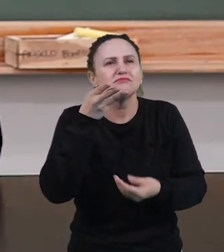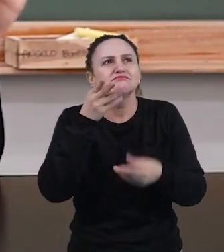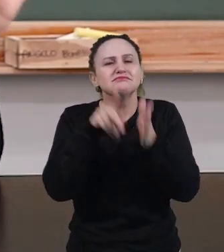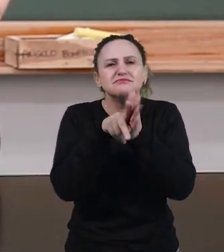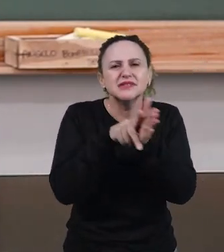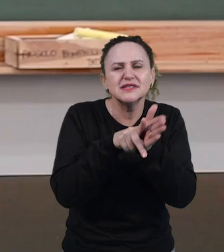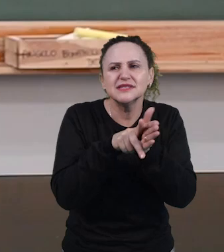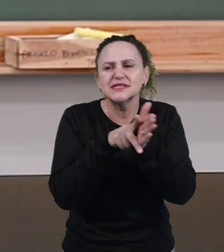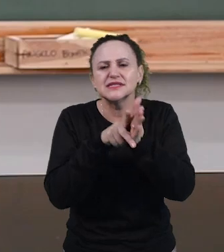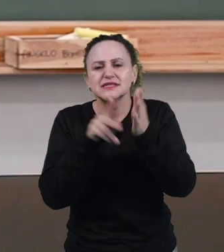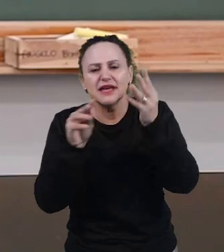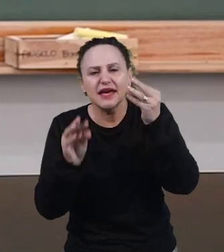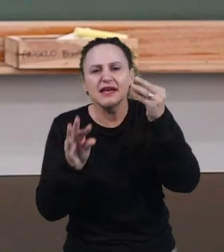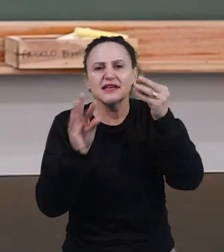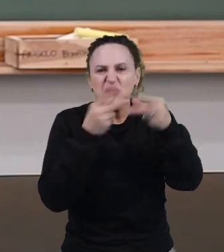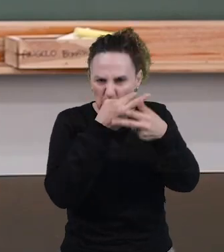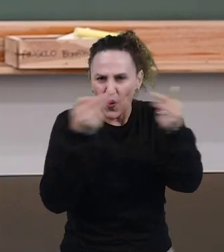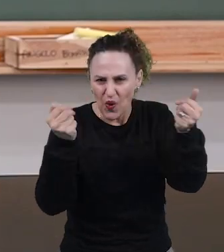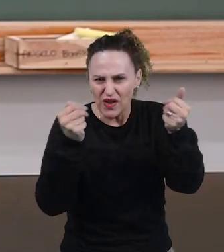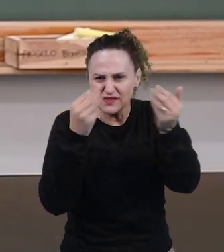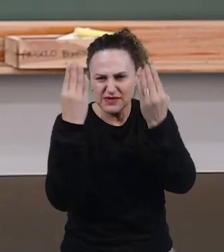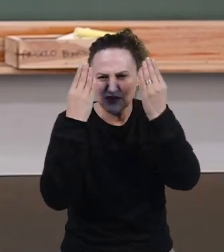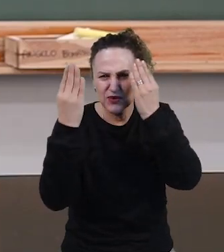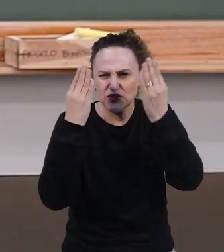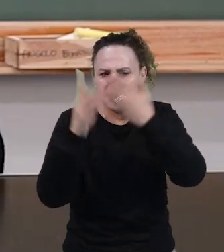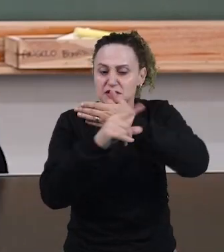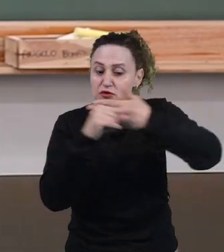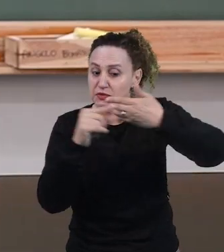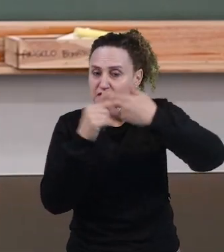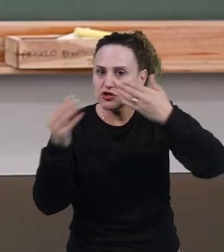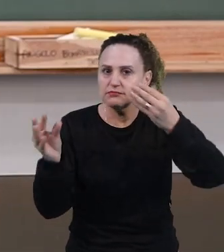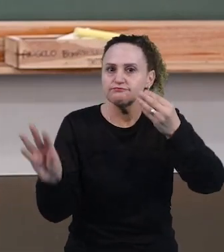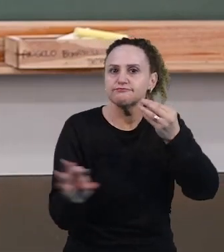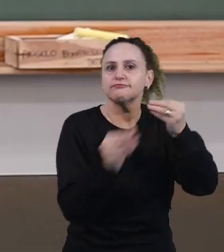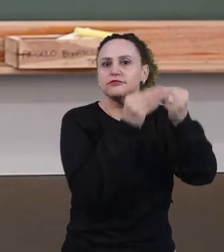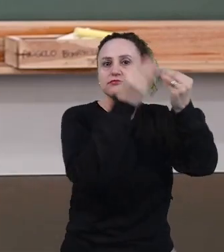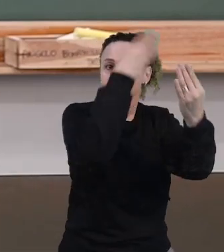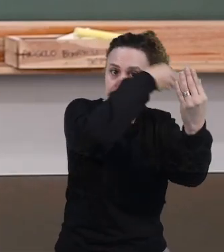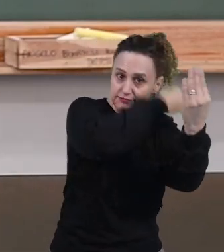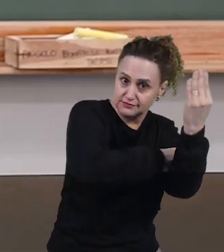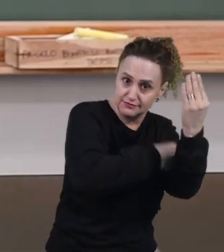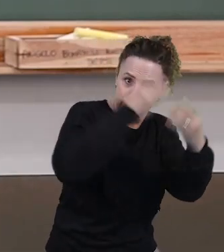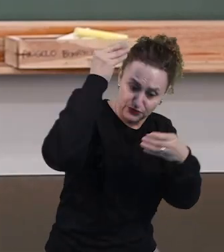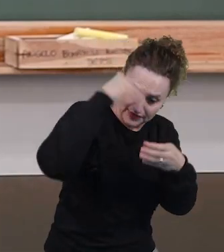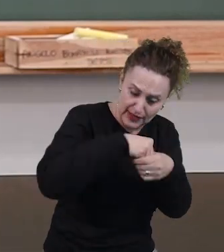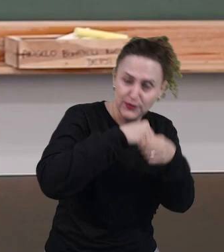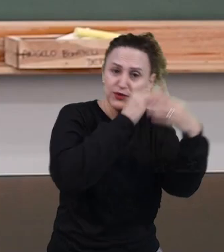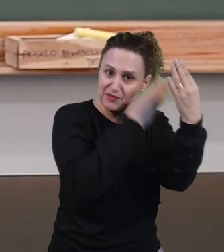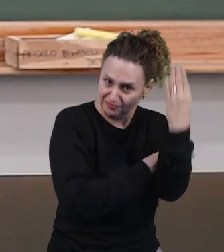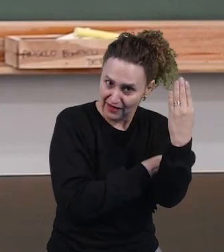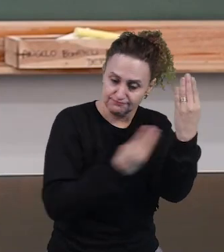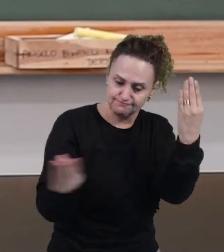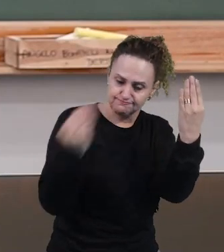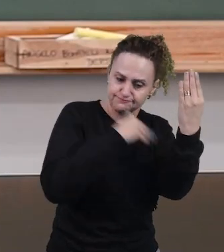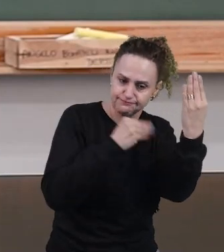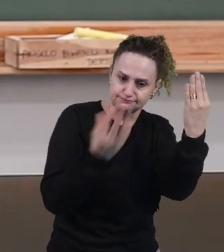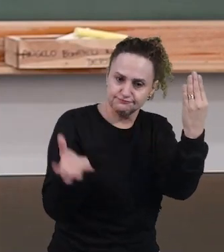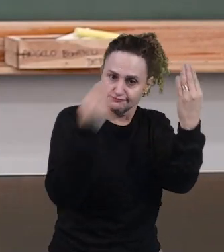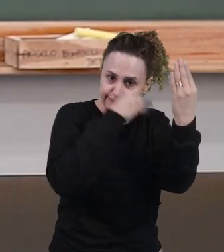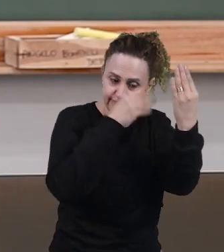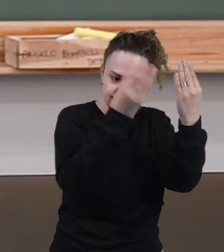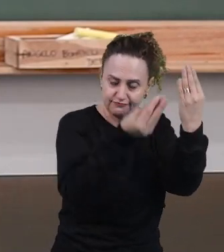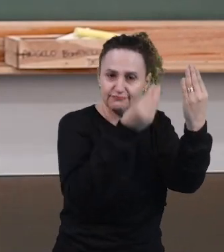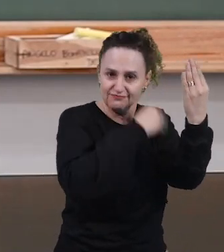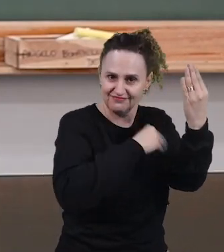eu já achei sobre os filhos dele, a família, enfim, o método clínico, né? E assim é para o Piaget, é para o nosso conhecimento,